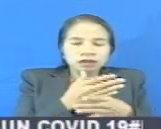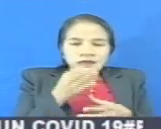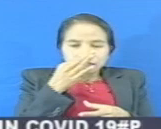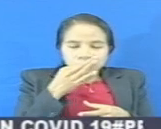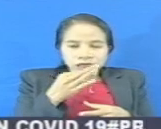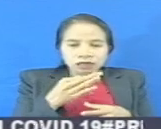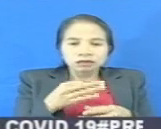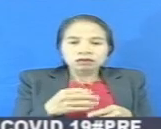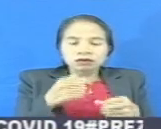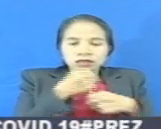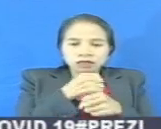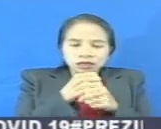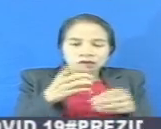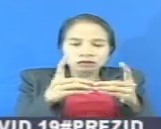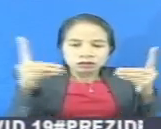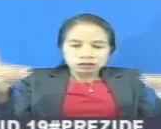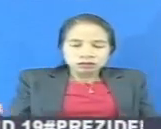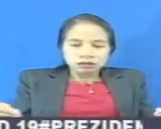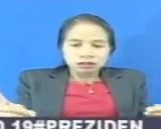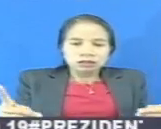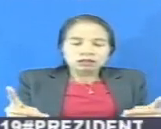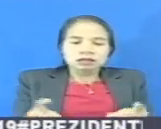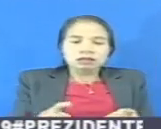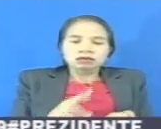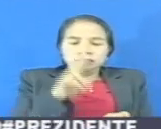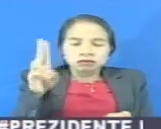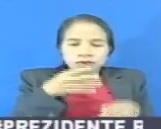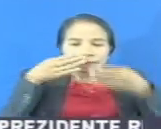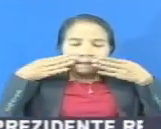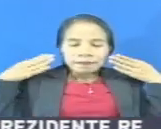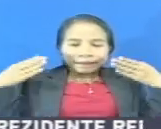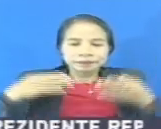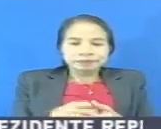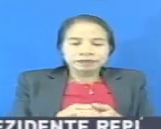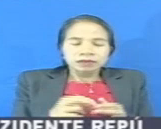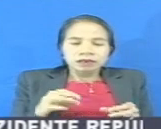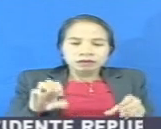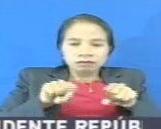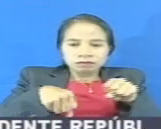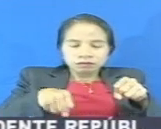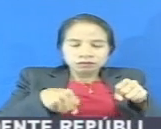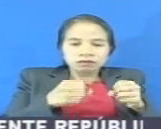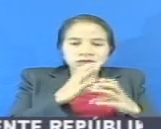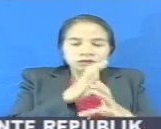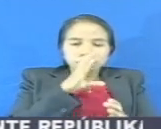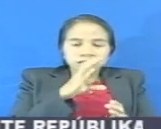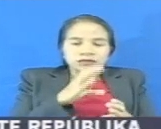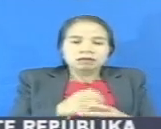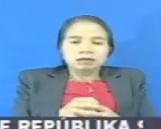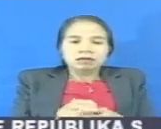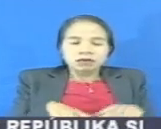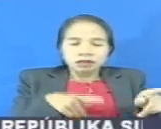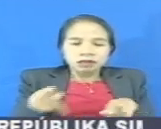básica hodi mantém distância social, higiene, no usa máscara. Além de ne motorista transporte público no privado,